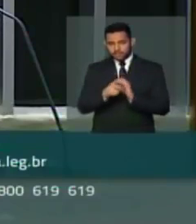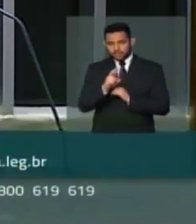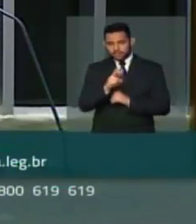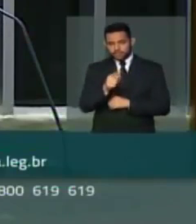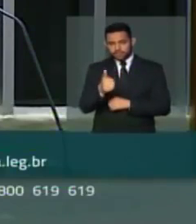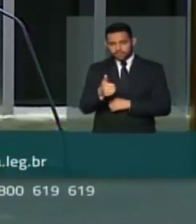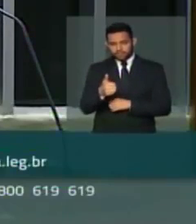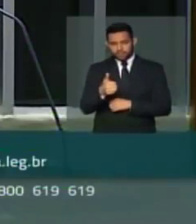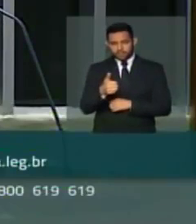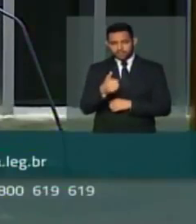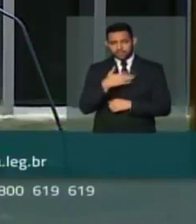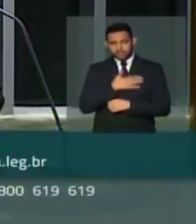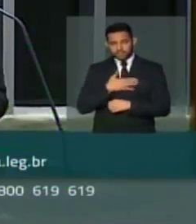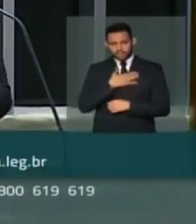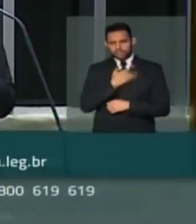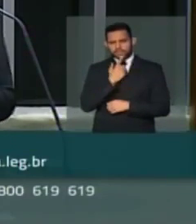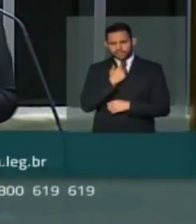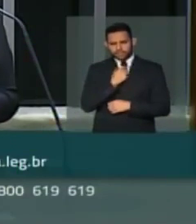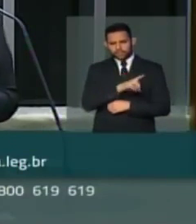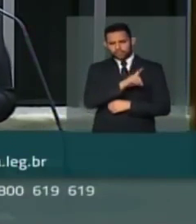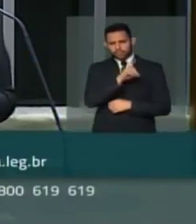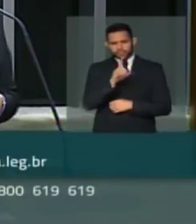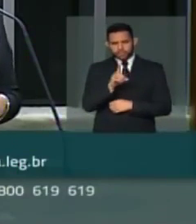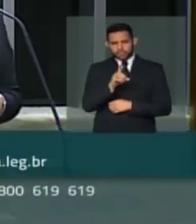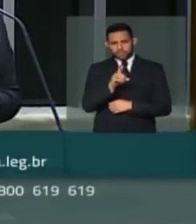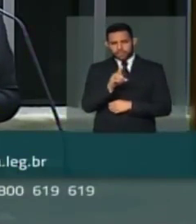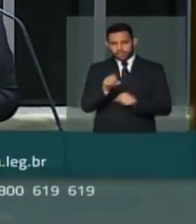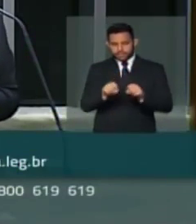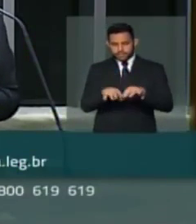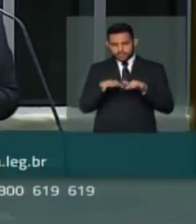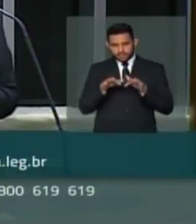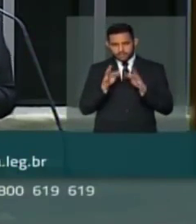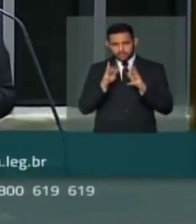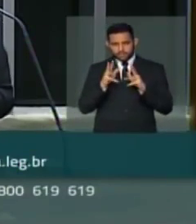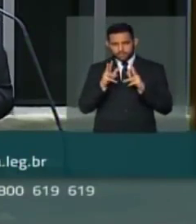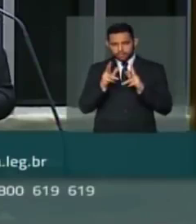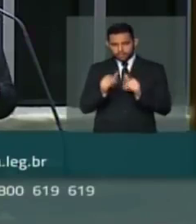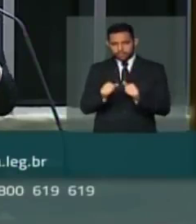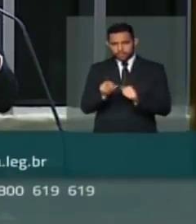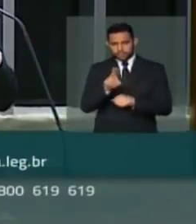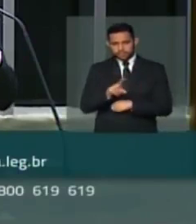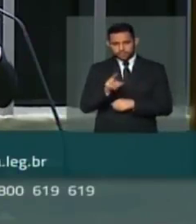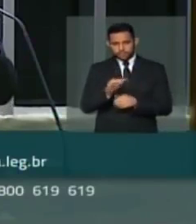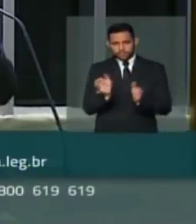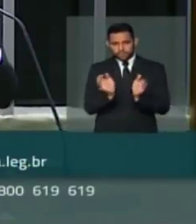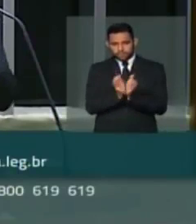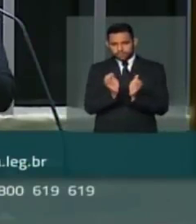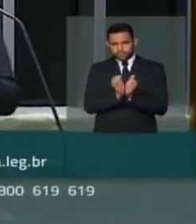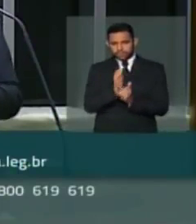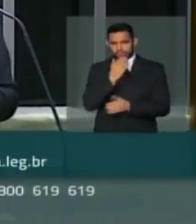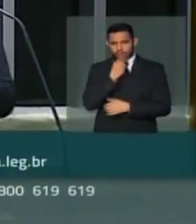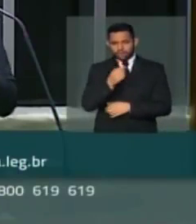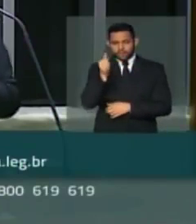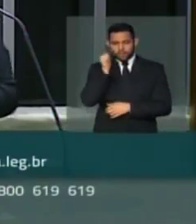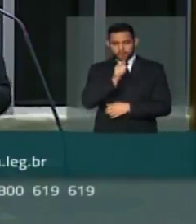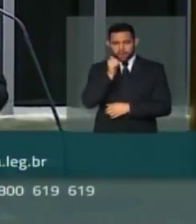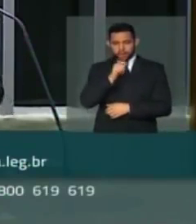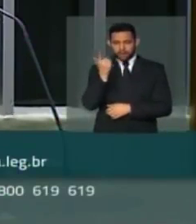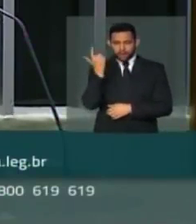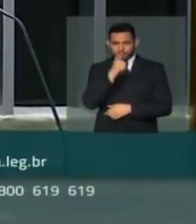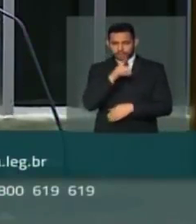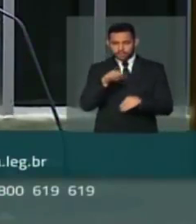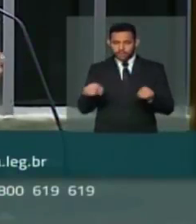51. Desejamos, sim, que um dia essas cadeiras todas sejam ocupadas por um conjunto de homens e mulheres,